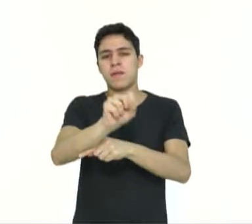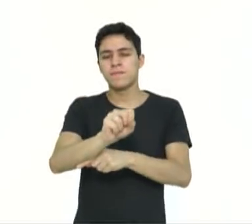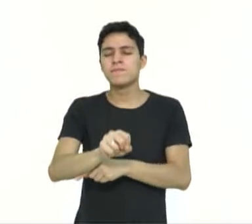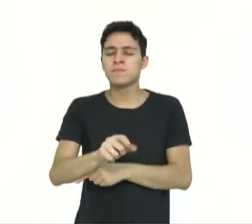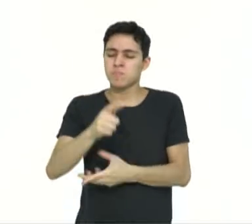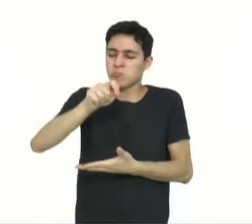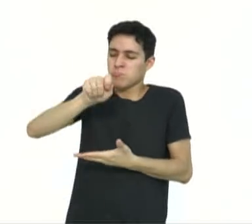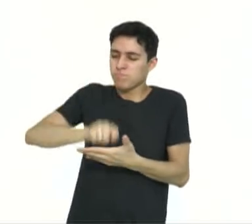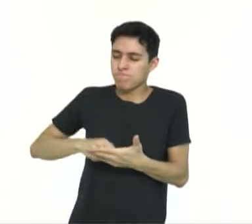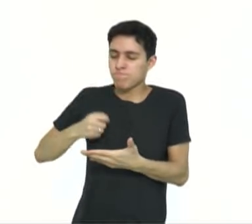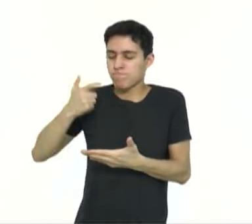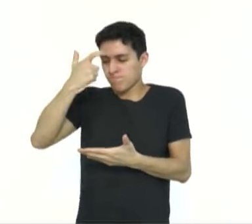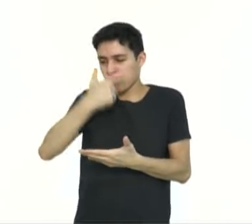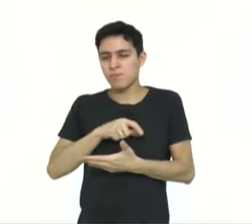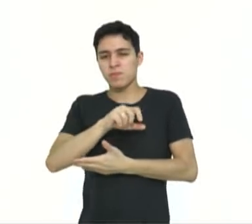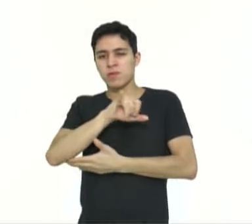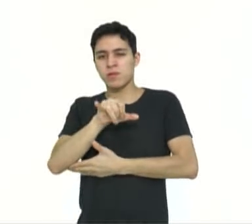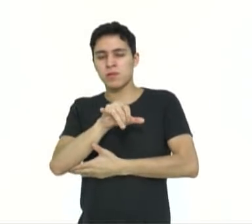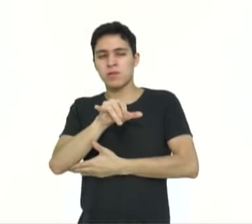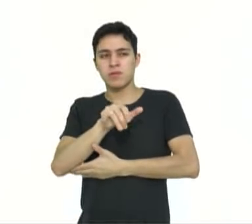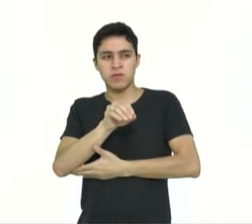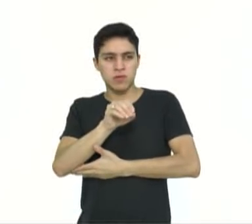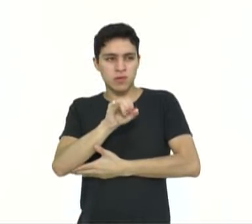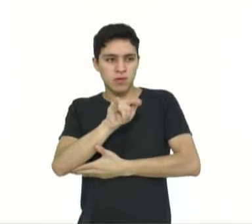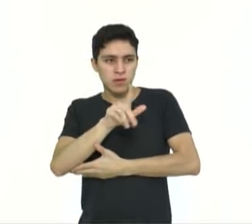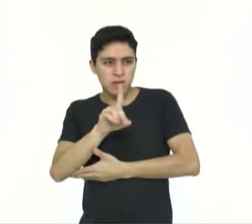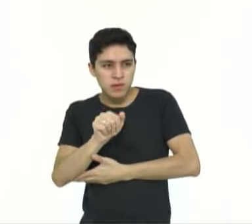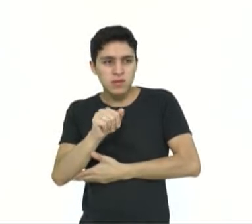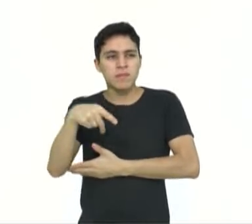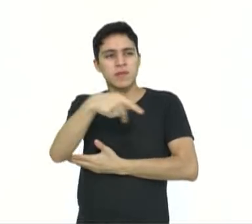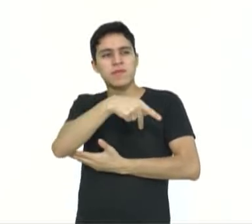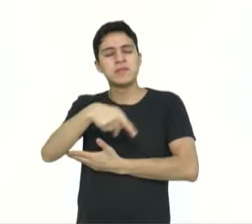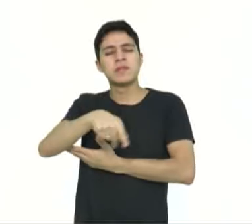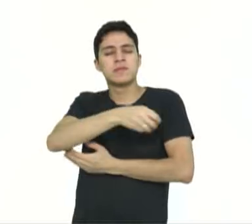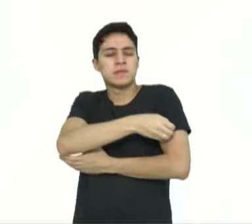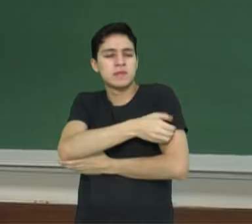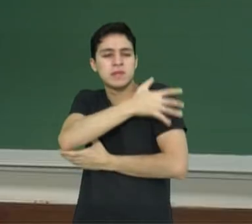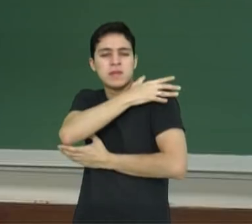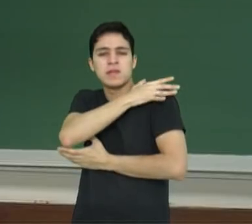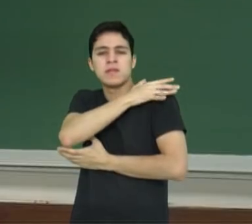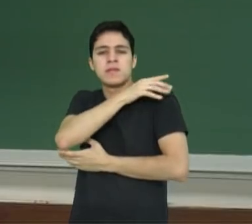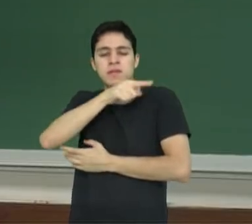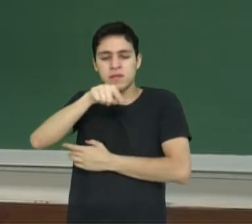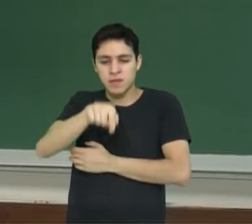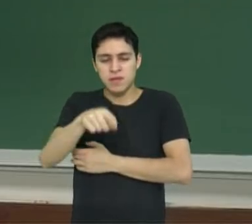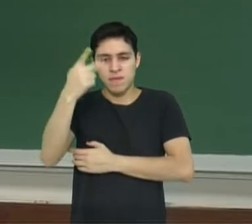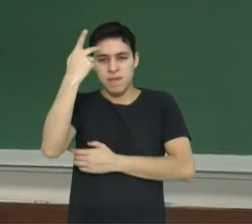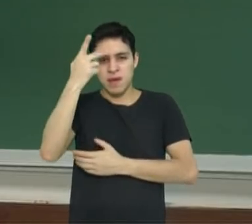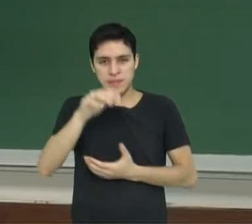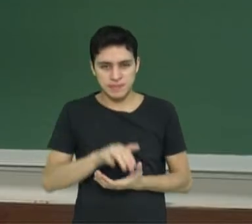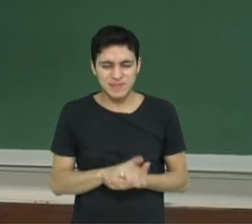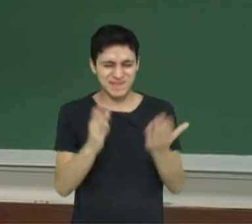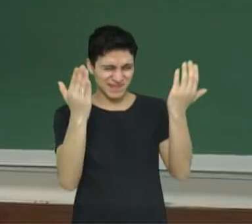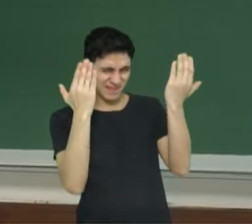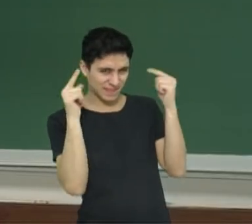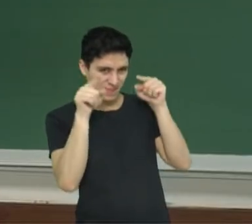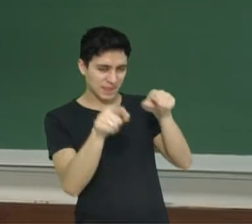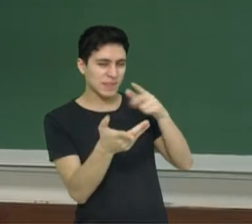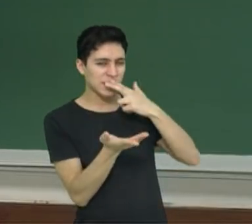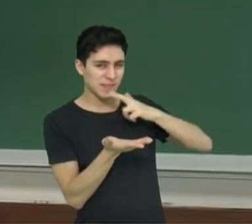Atenciosamente assinado por Josilda Cardoso, professora do Ensino Fundamental de São Paulo. Vamos analisar essa